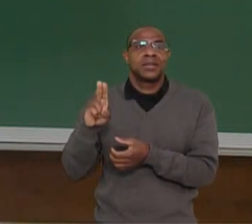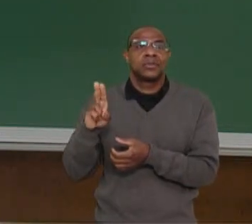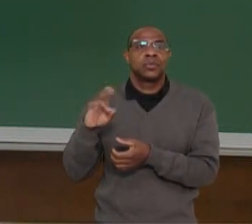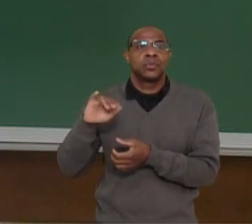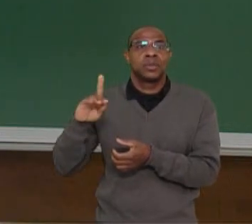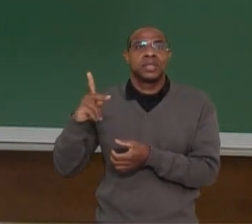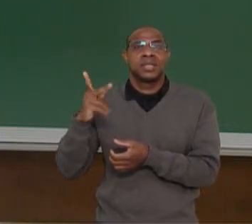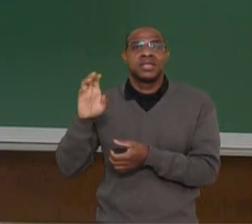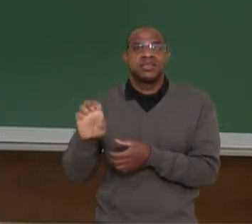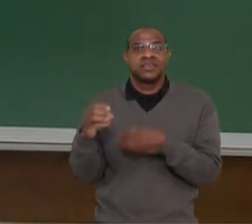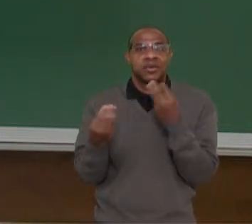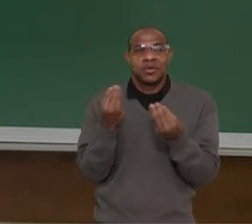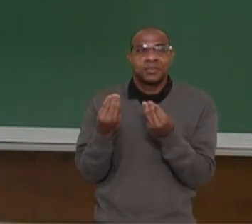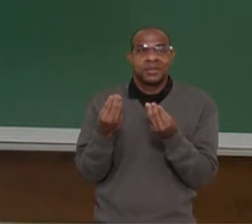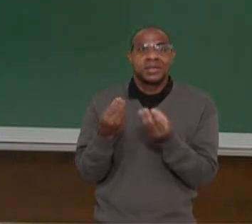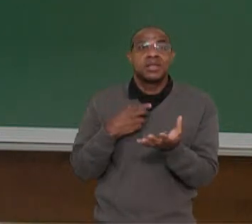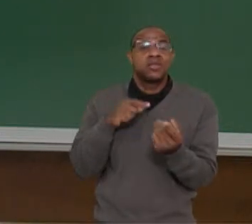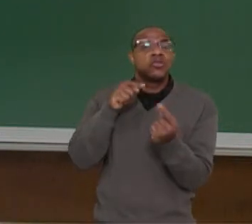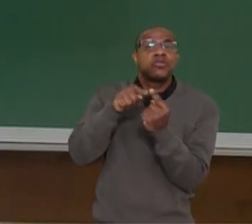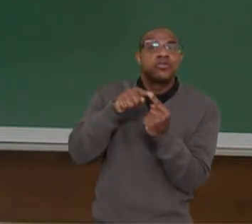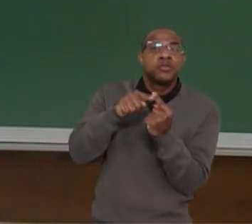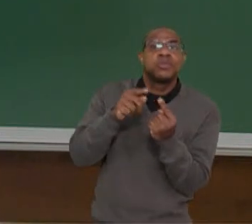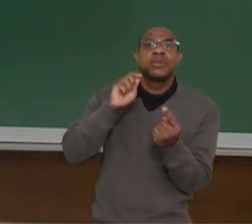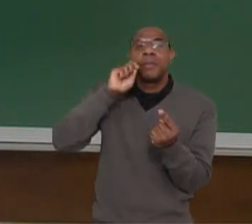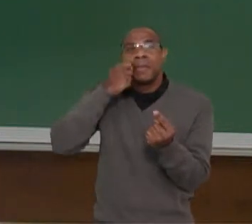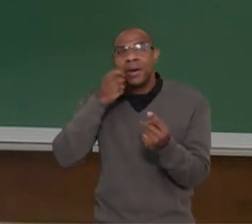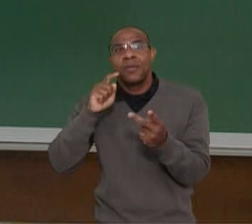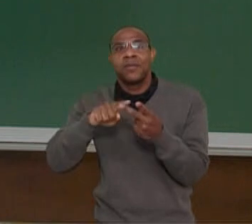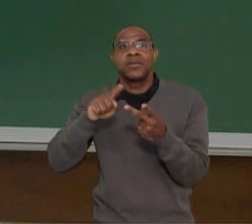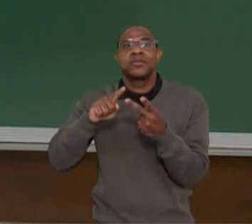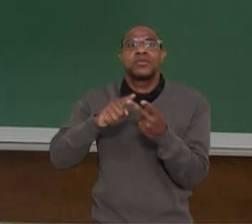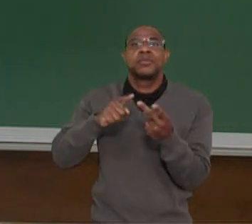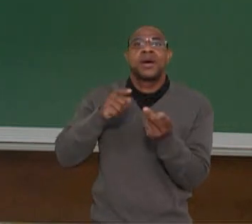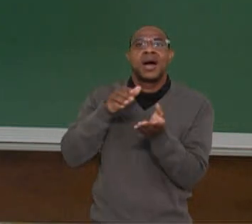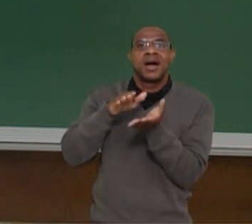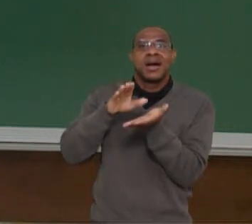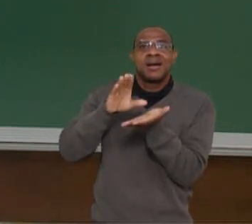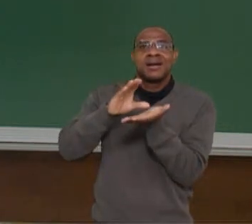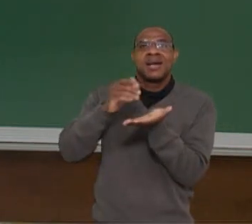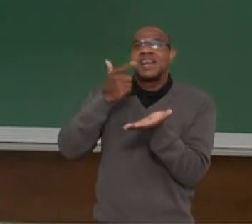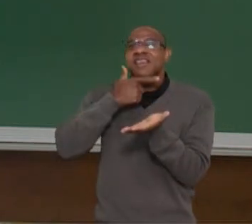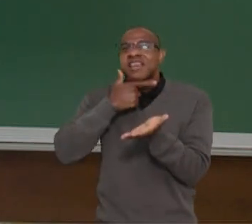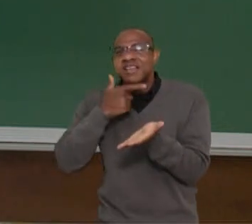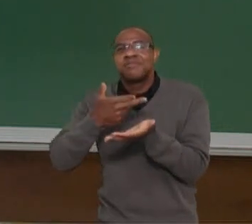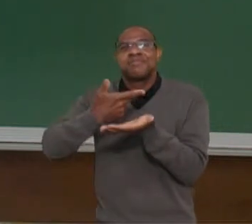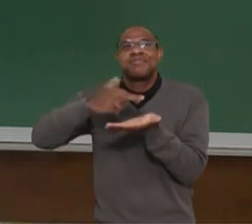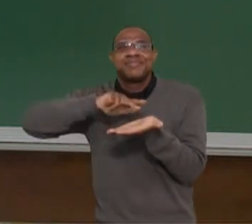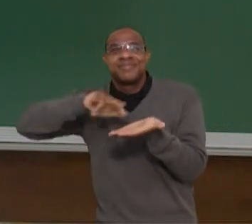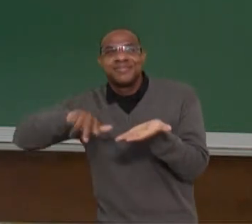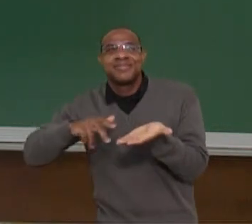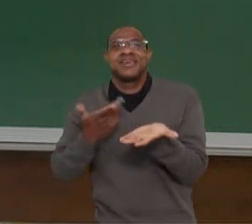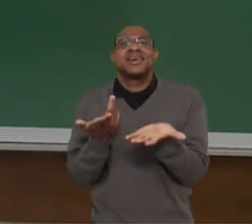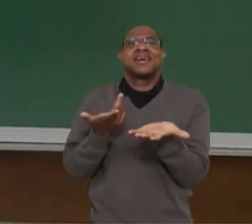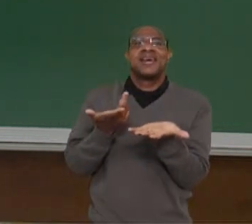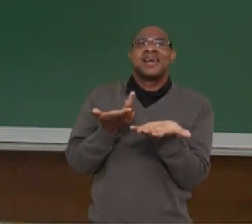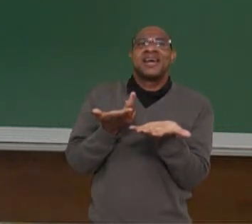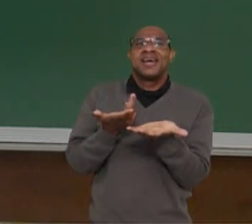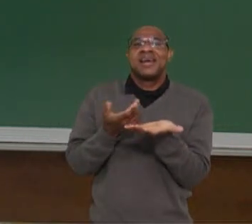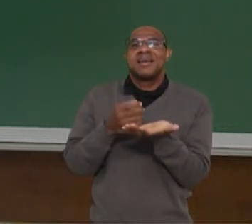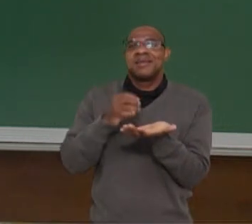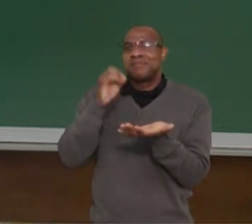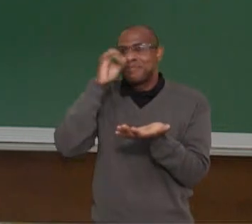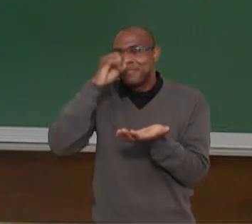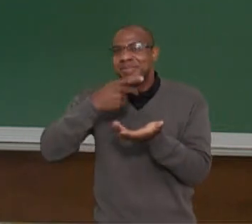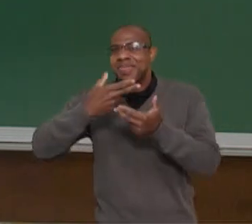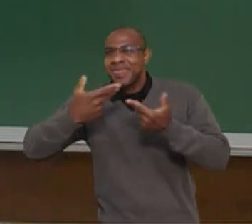tantos tipos de pão, tantos tipos de recheio e tantos tipos de molho. Vamos conferir cada quantidade? Para o pão eu tenho duas possibilidades, pão de forma e